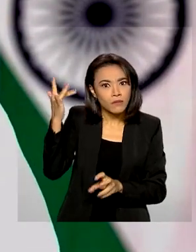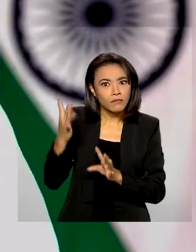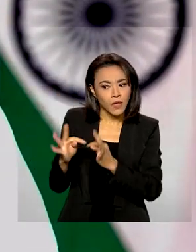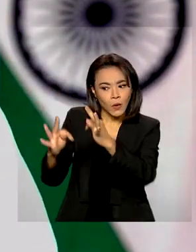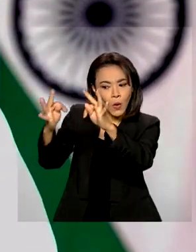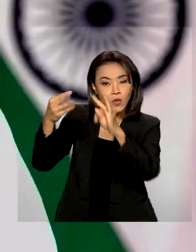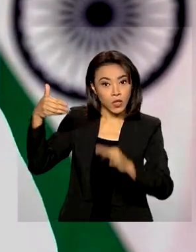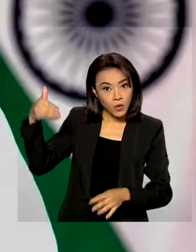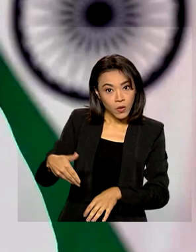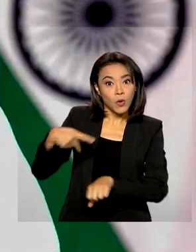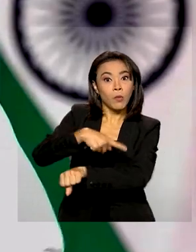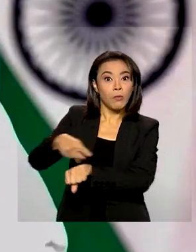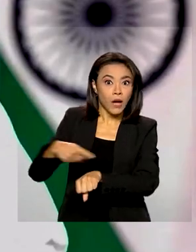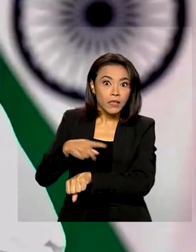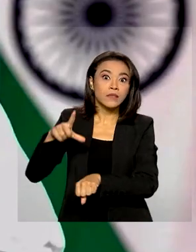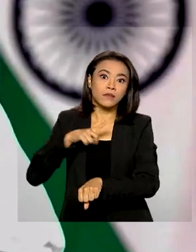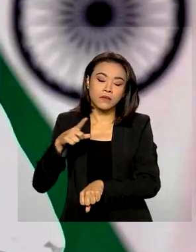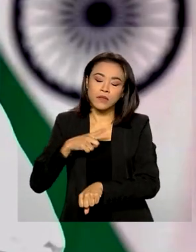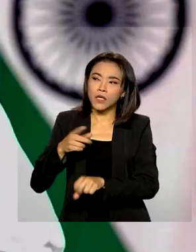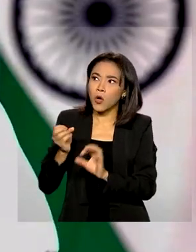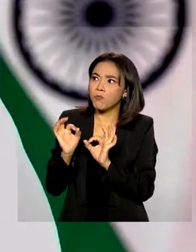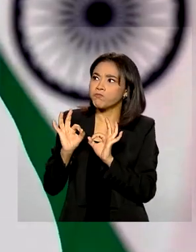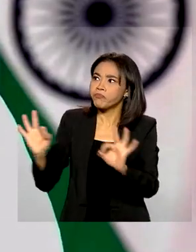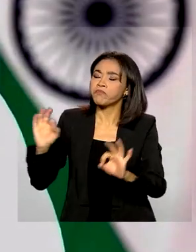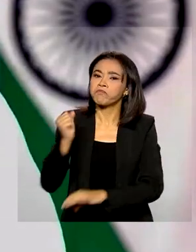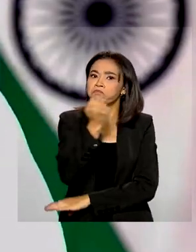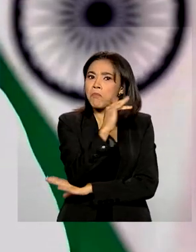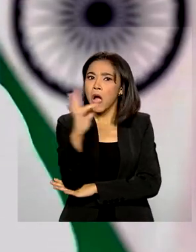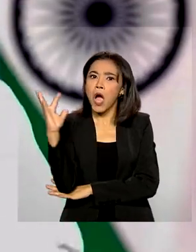tem um dos melhores ecossistemas do mundo para inovação.